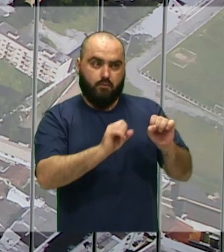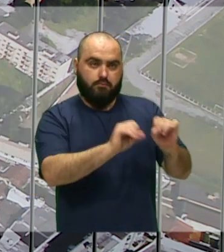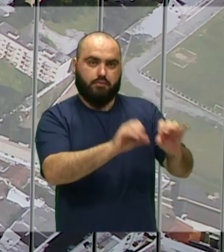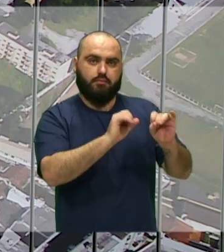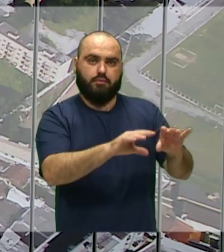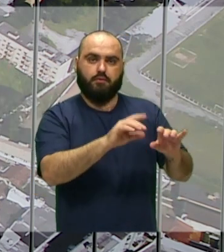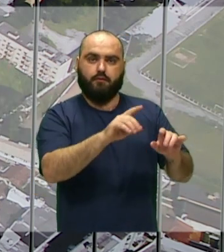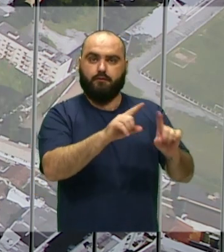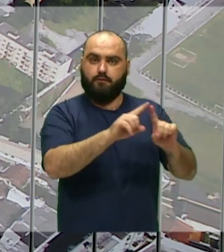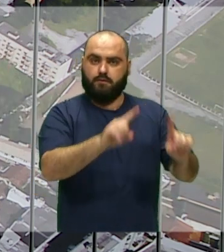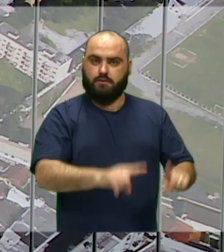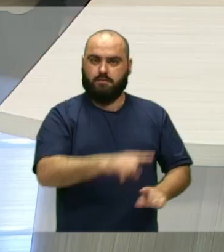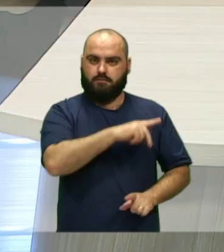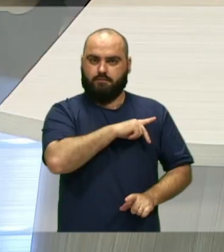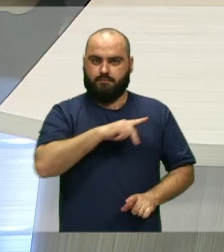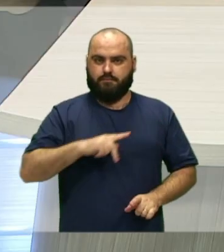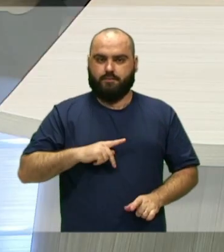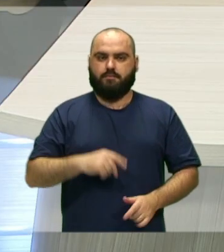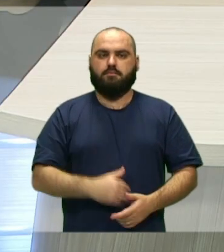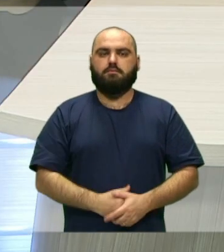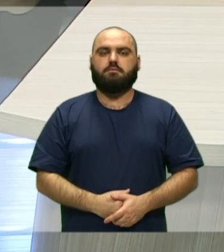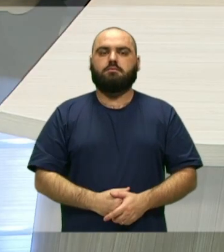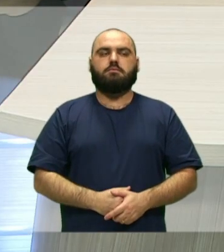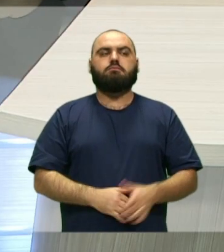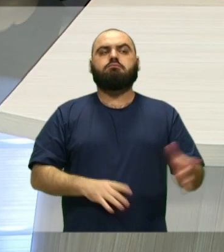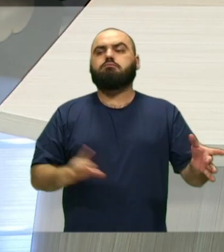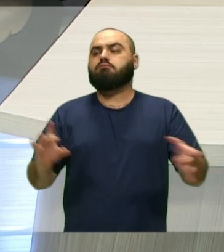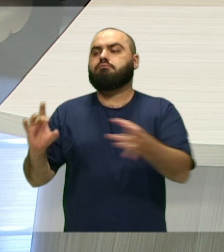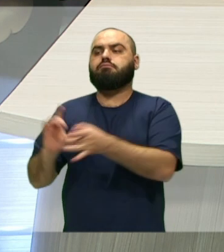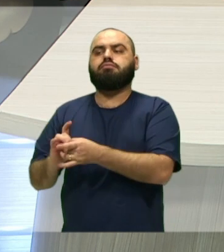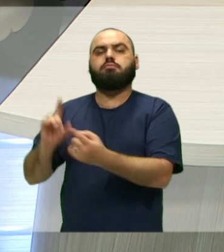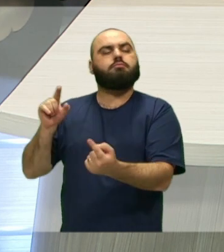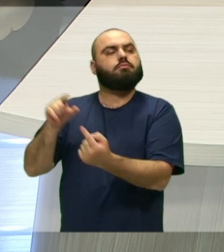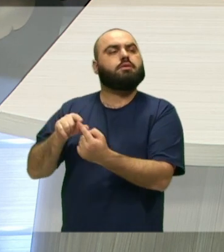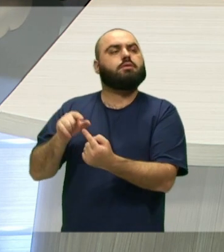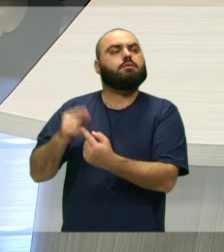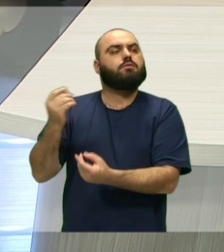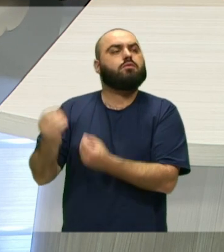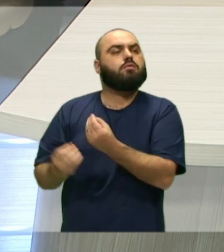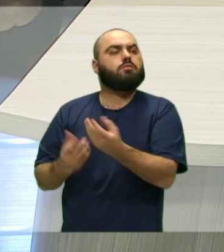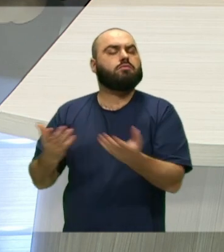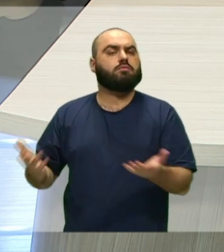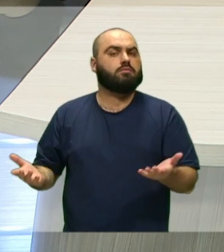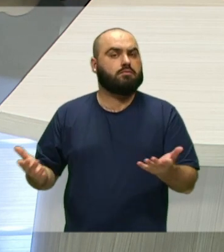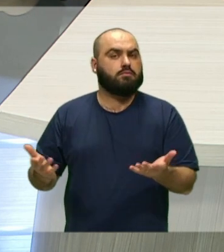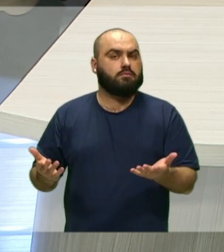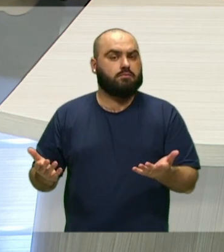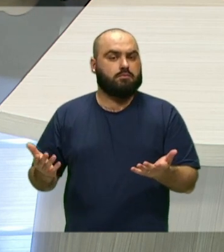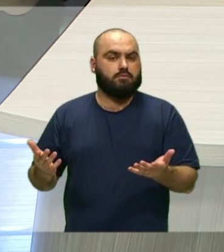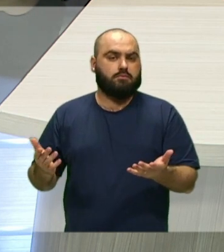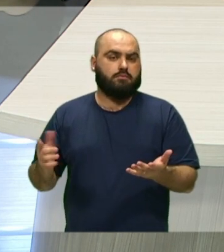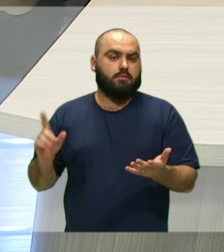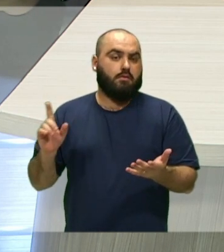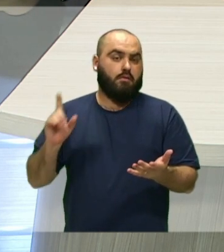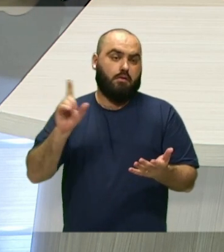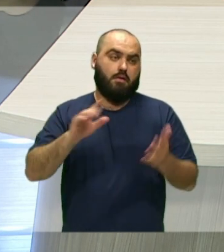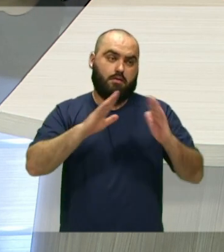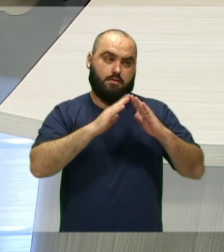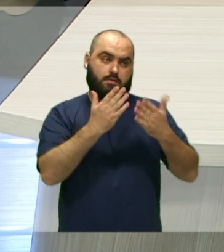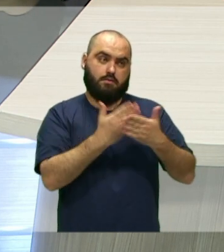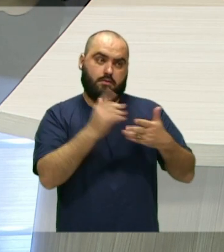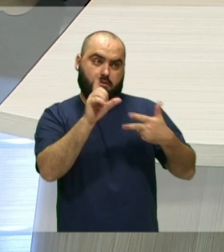no selo social né como que ele se enquadra nos objetivos como que essas ações que aqui são encabeçadas pela escola do